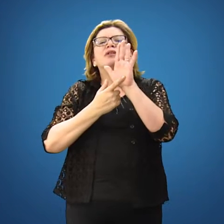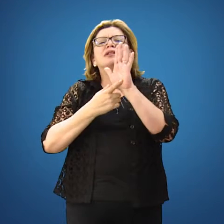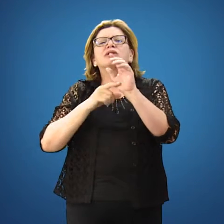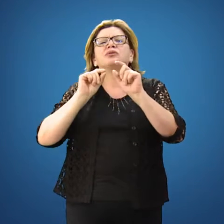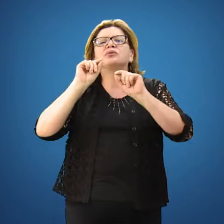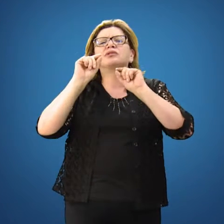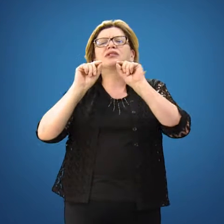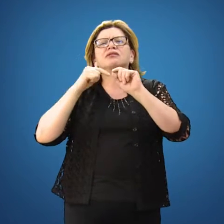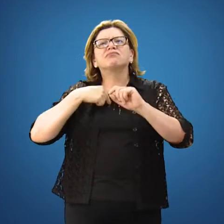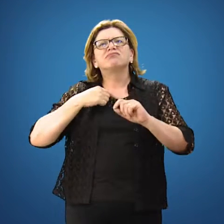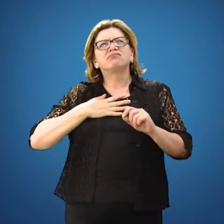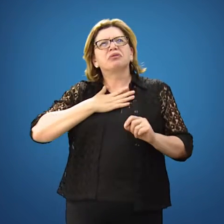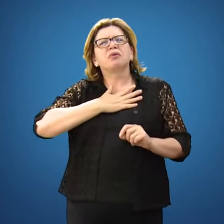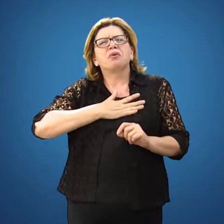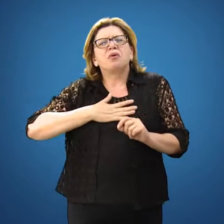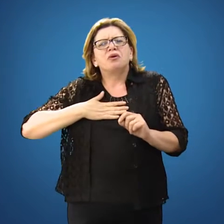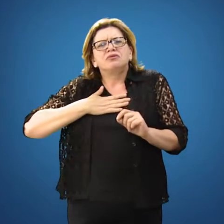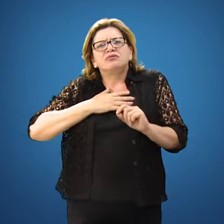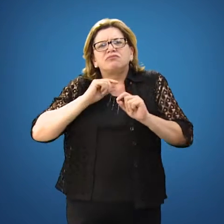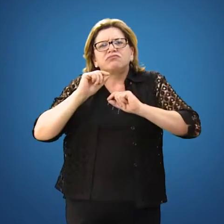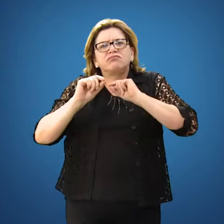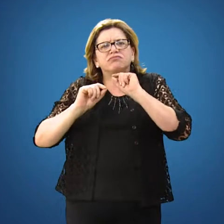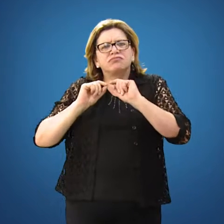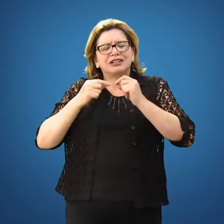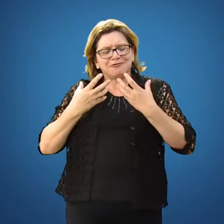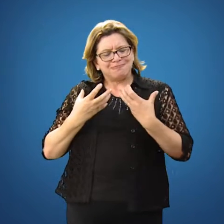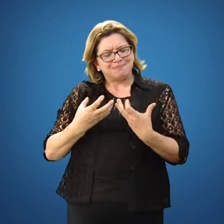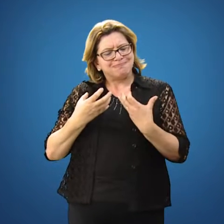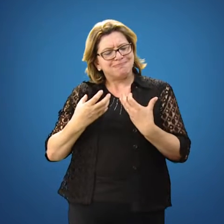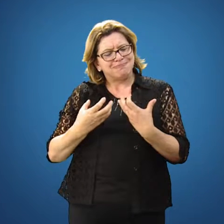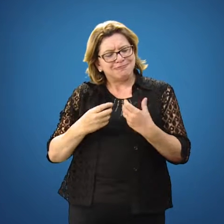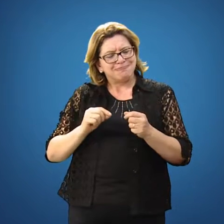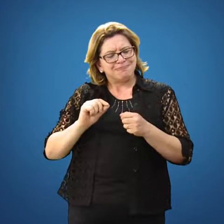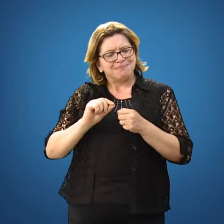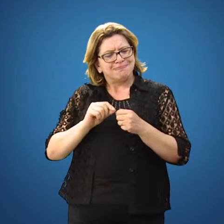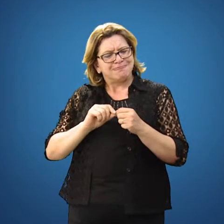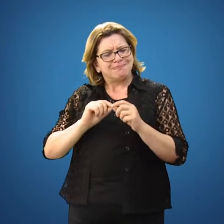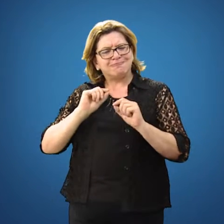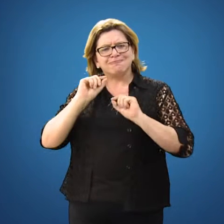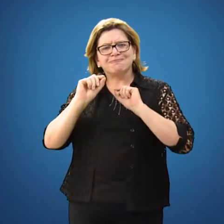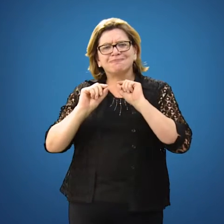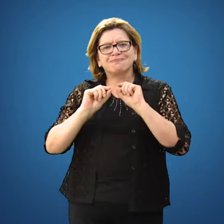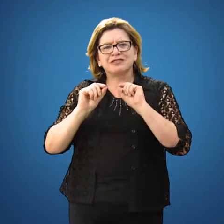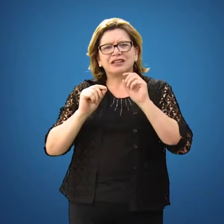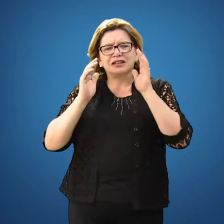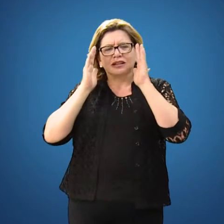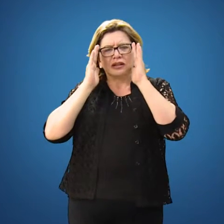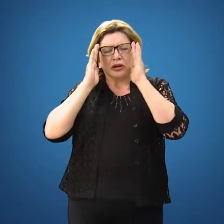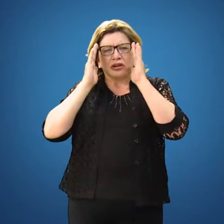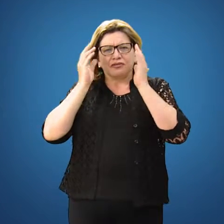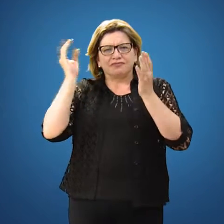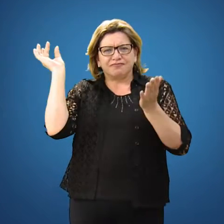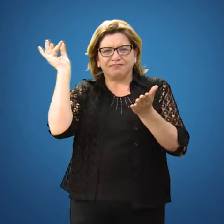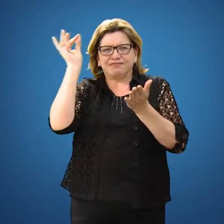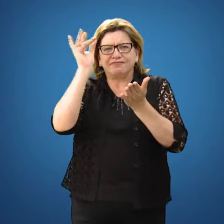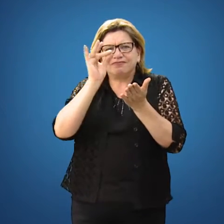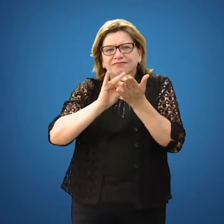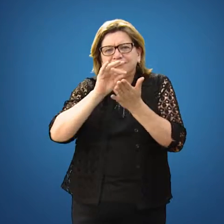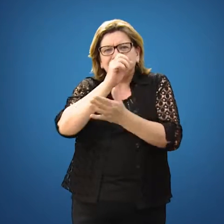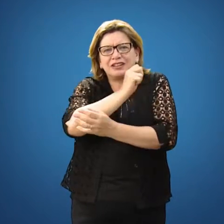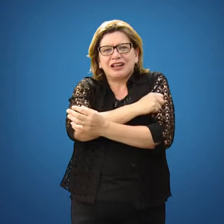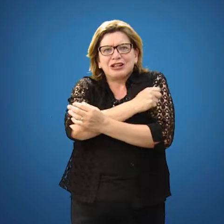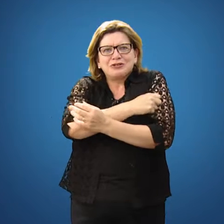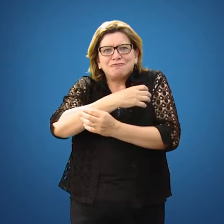a gente gosta, aquilo que realmente a gente gostaria de tratar, aquilo que, de certa forma, o aluno ele tem